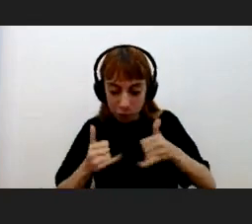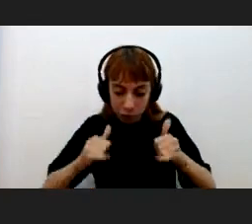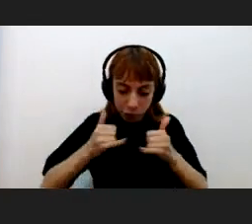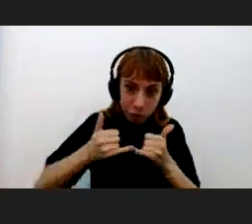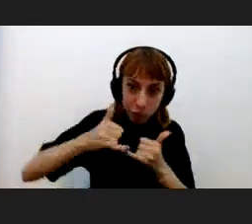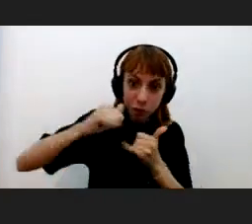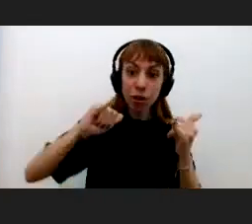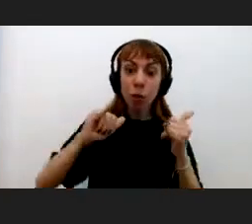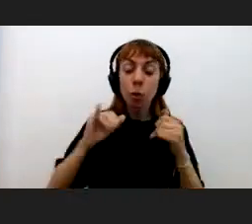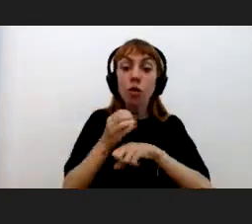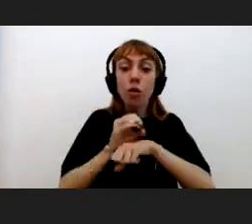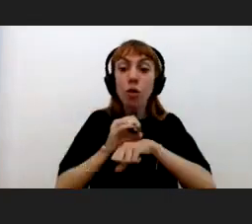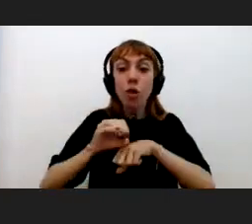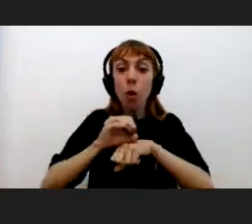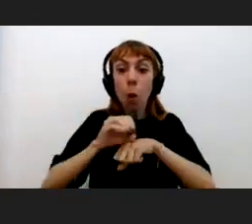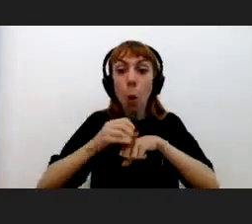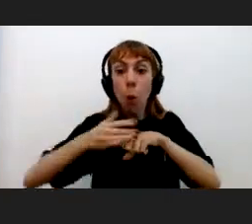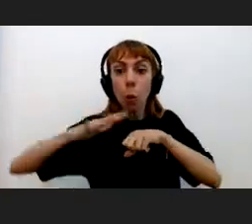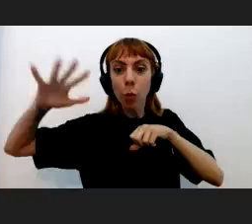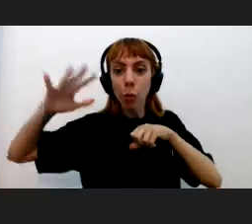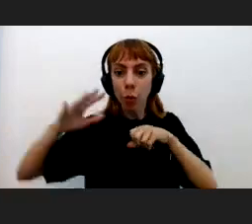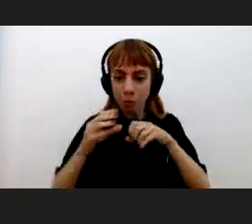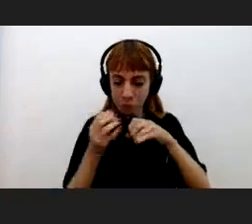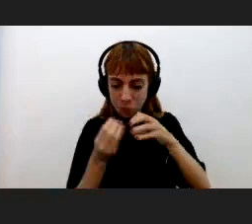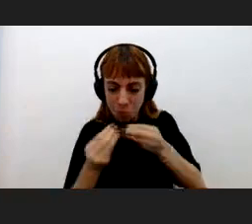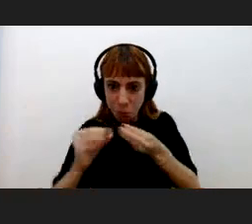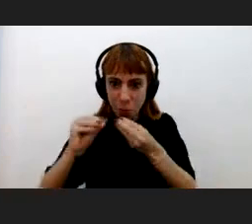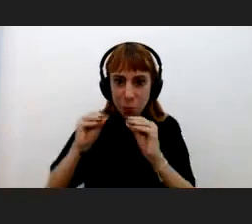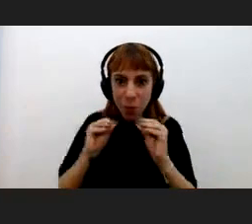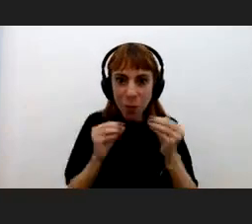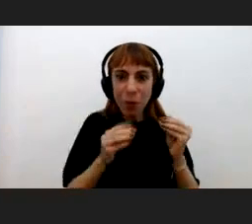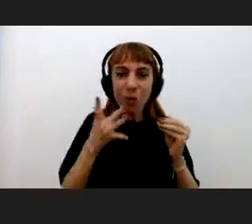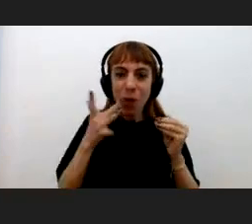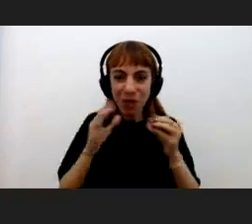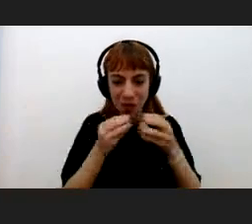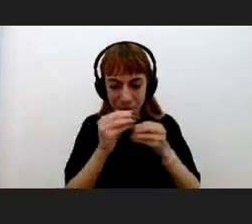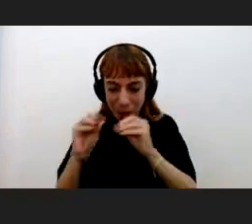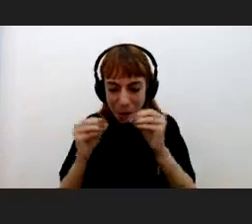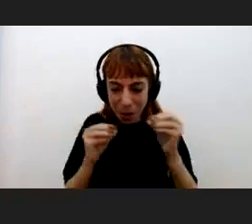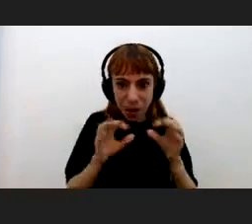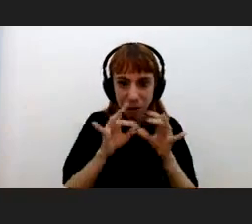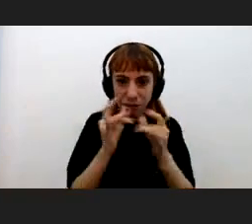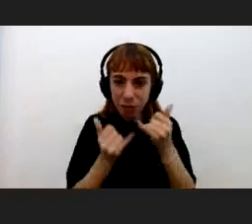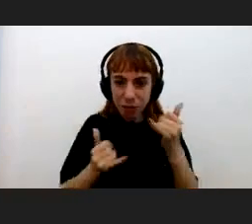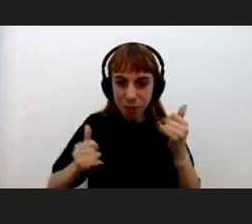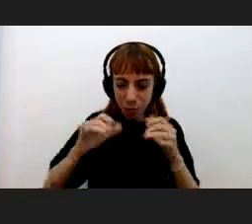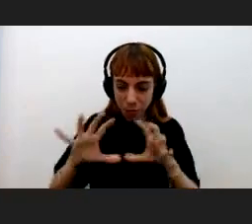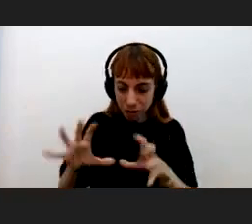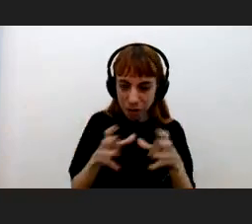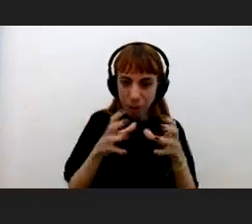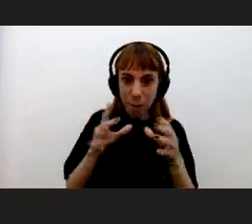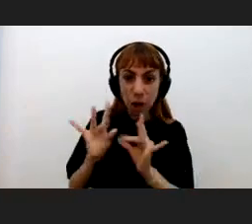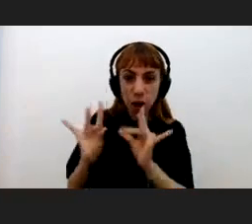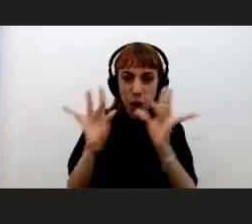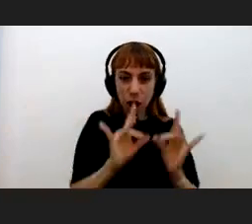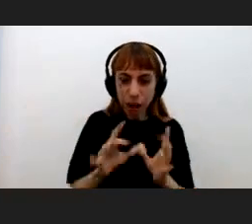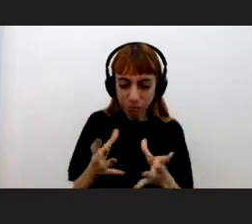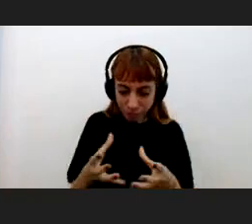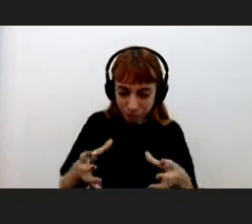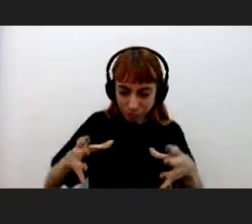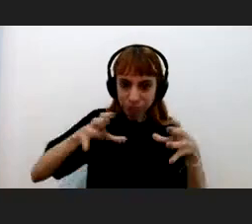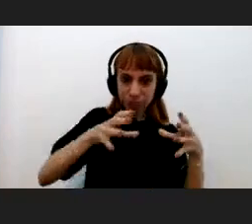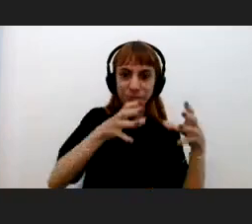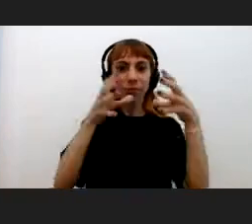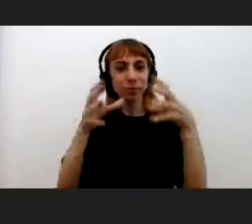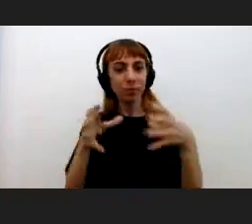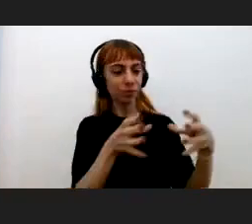em partes com fios que parecem ser fios de ouro, né? E dentro desse vaso se lê assim: eu quero